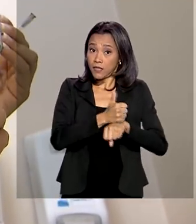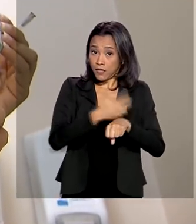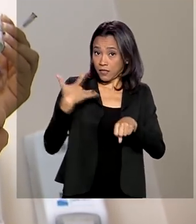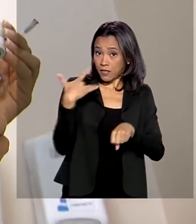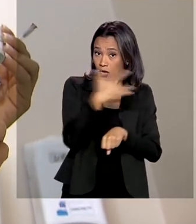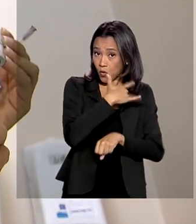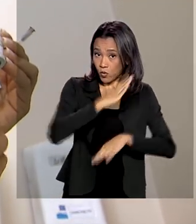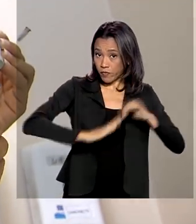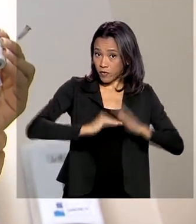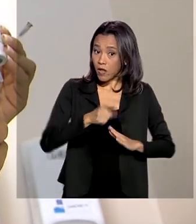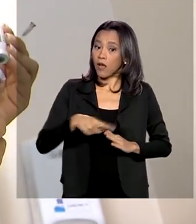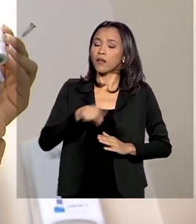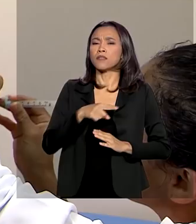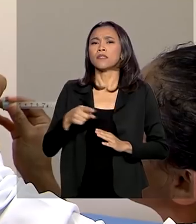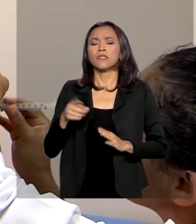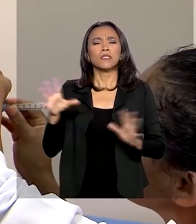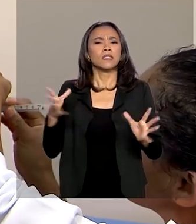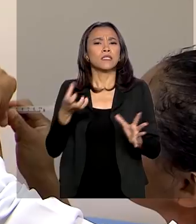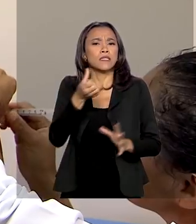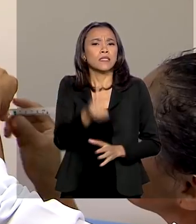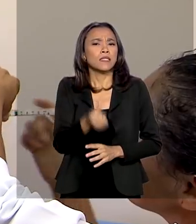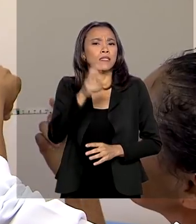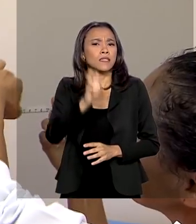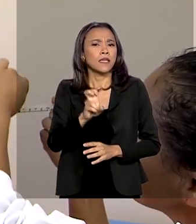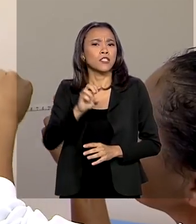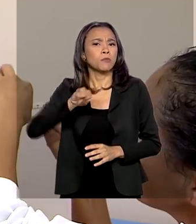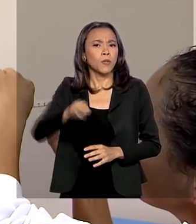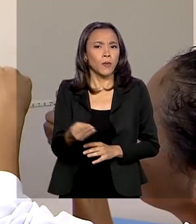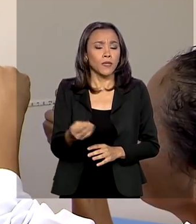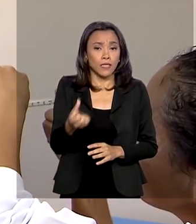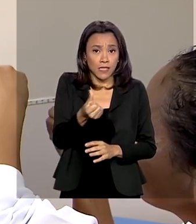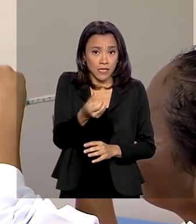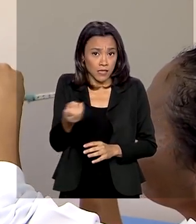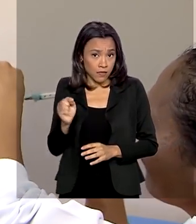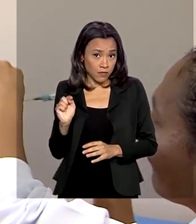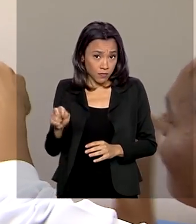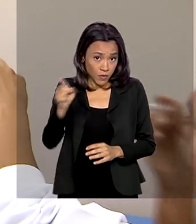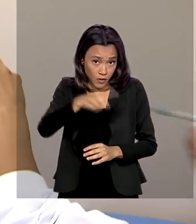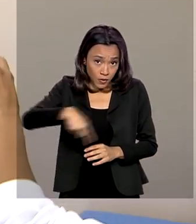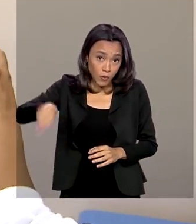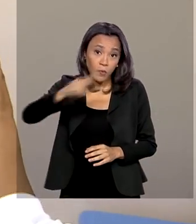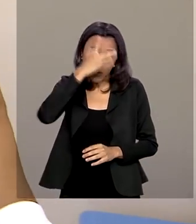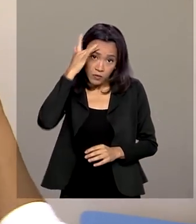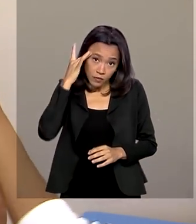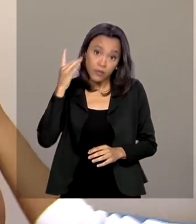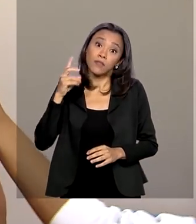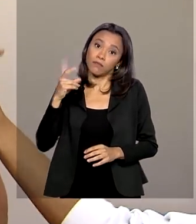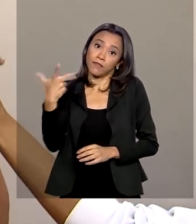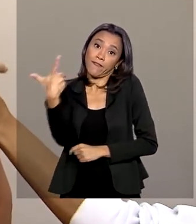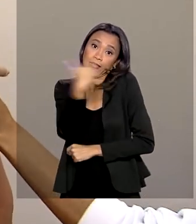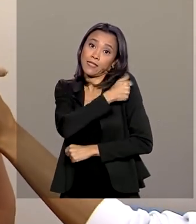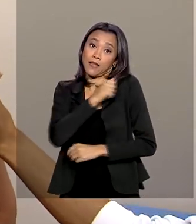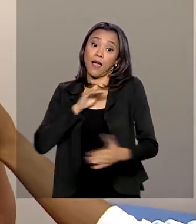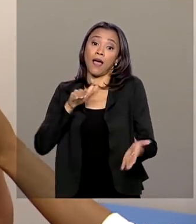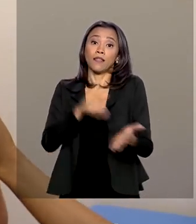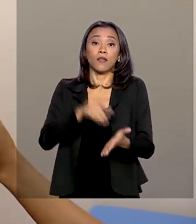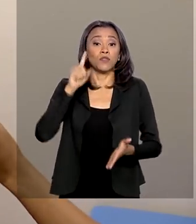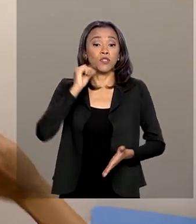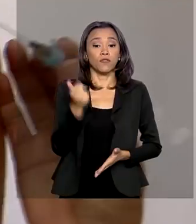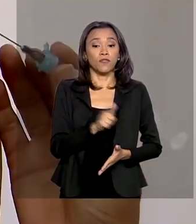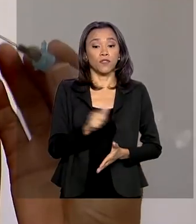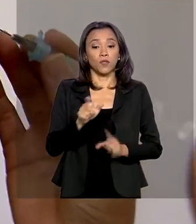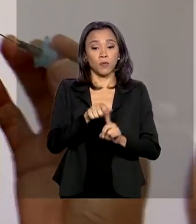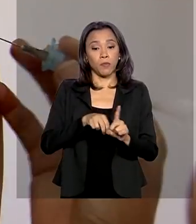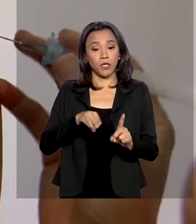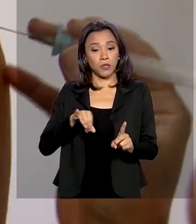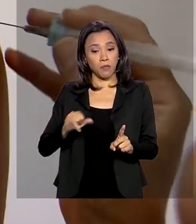Saúde é que cerca de 67,6 milhões de brasileiros se vacinem até o dia 22 de maio. O dia